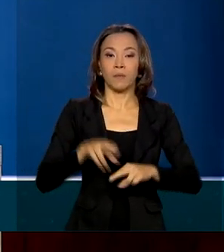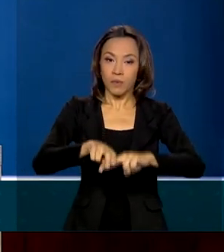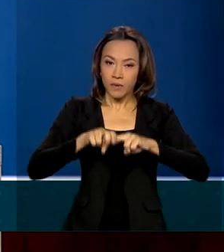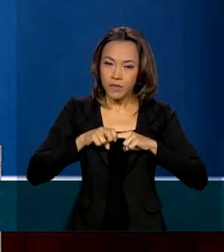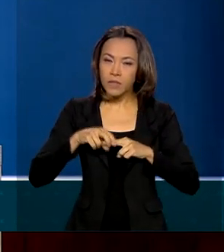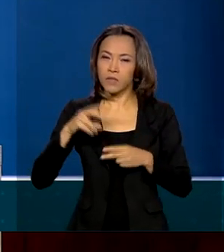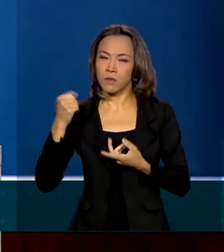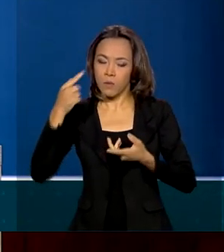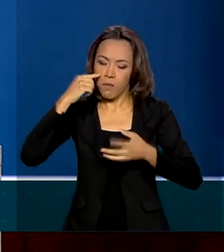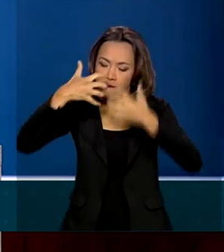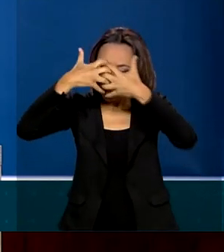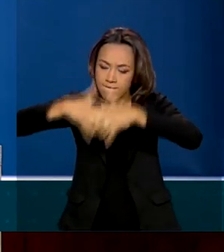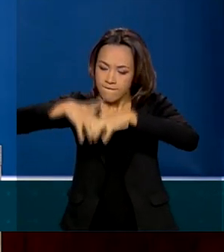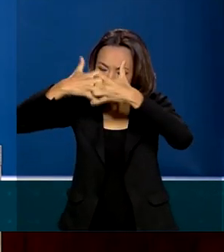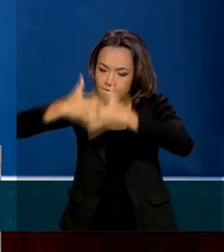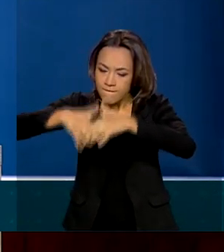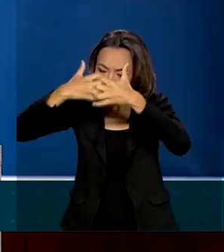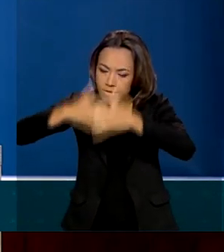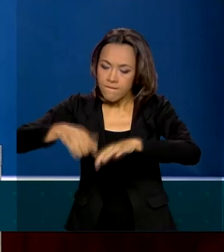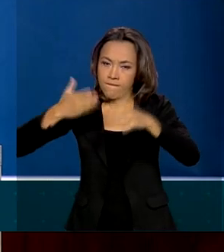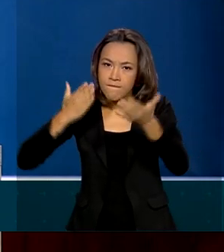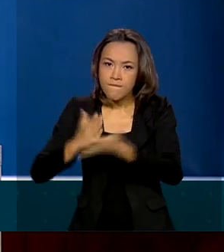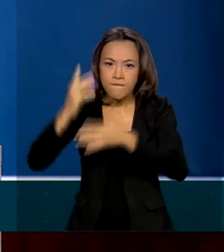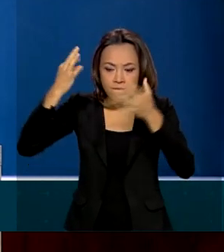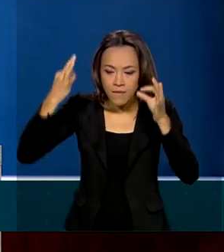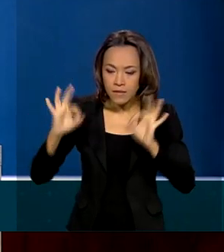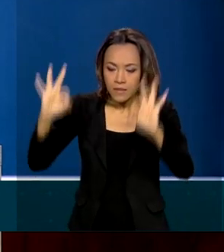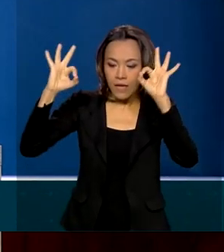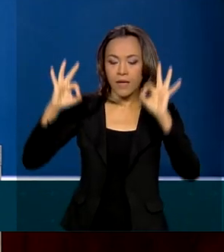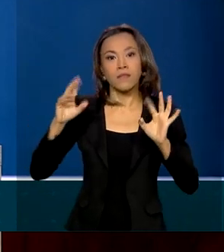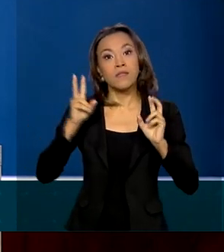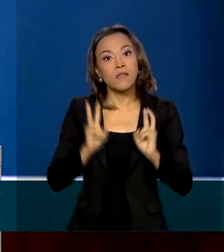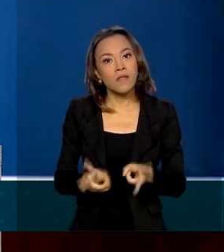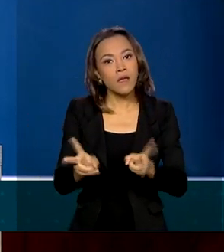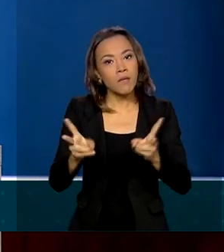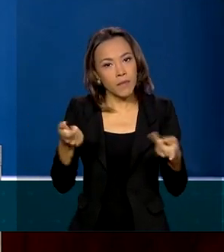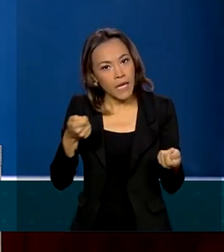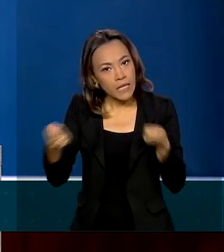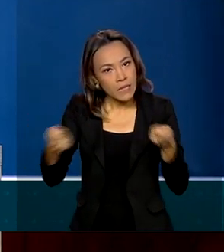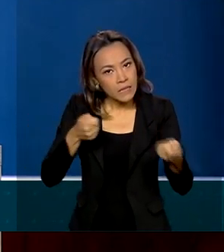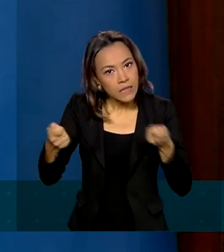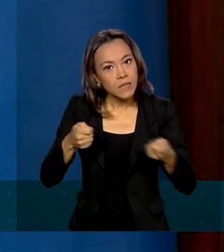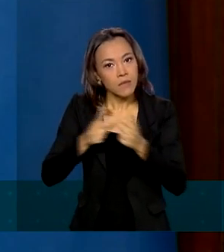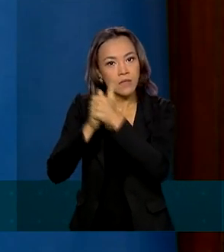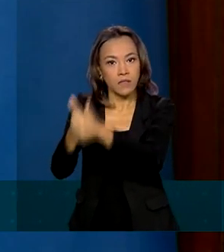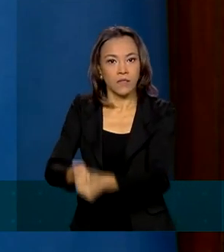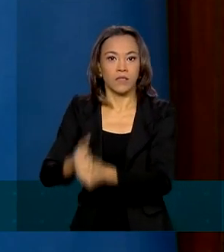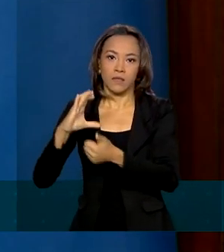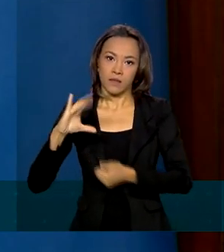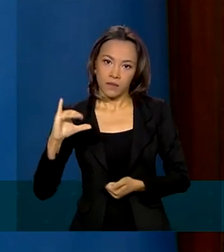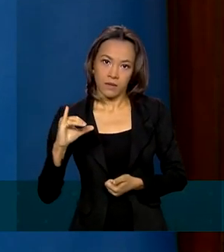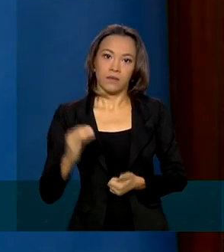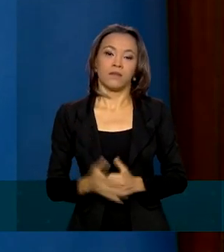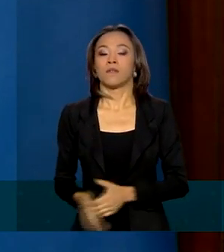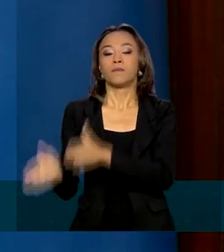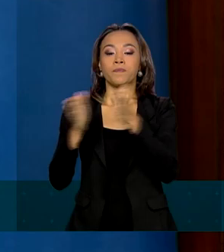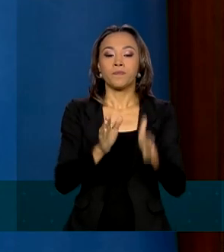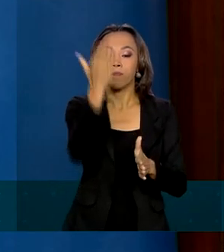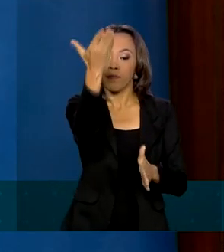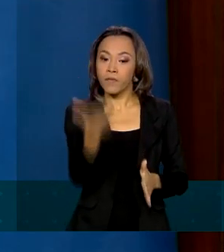análise acertada, sempre pautada no equilíbrio e na cientificidade. O diretor-presidente